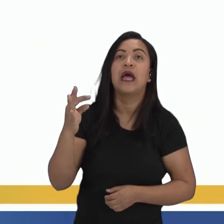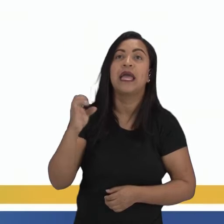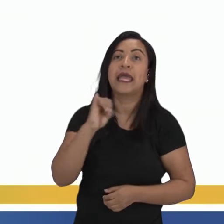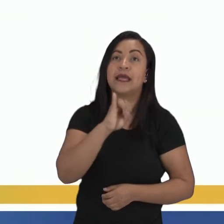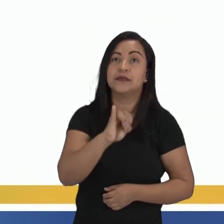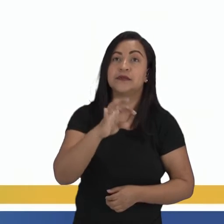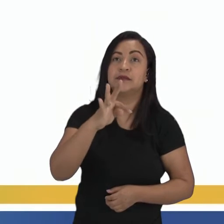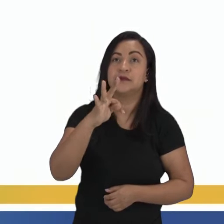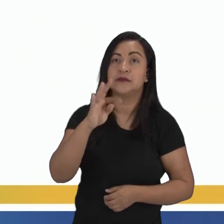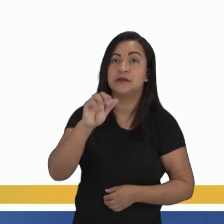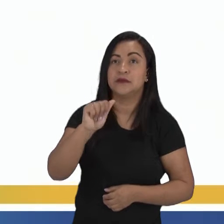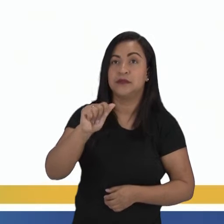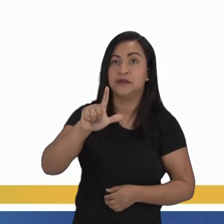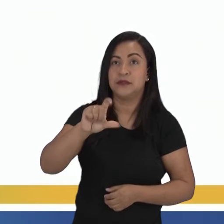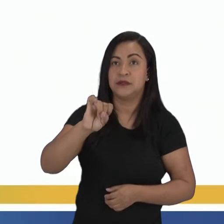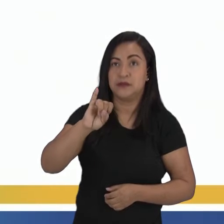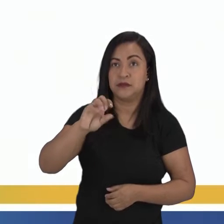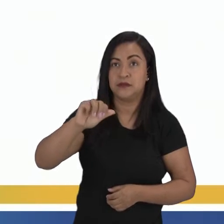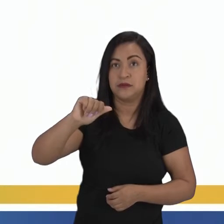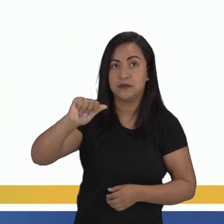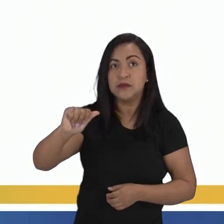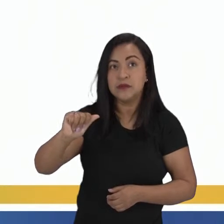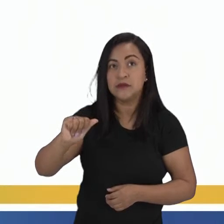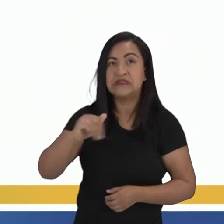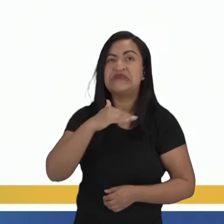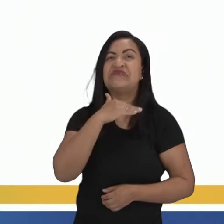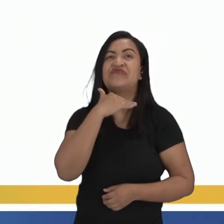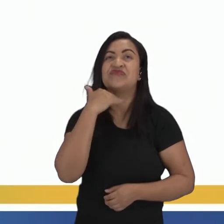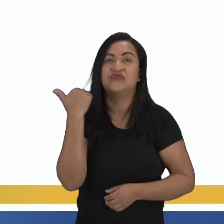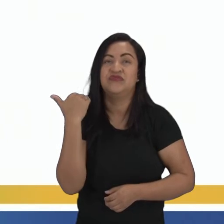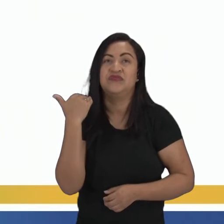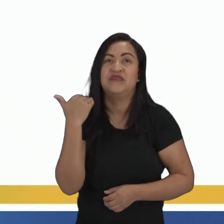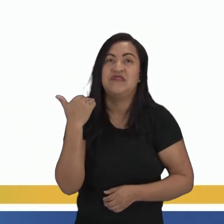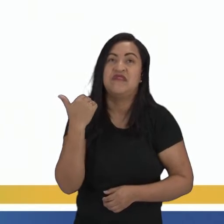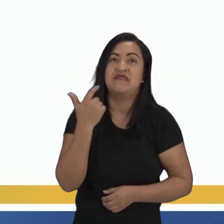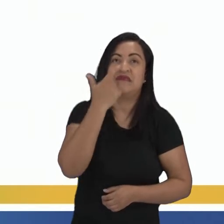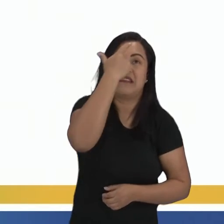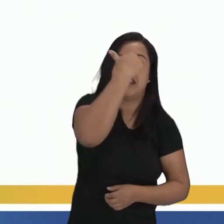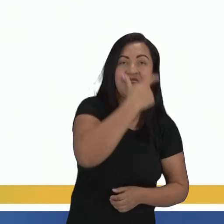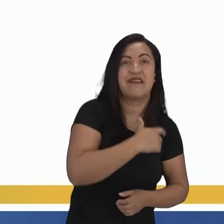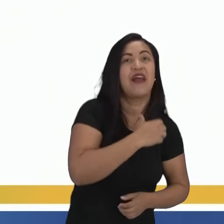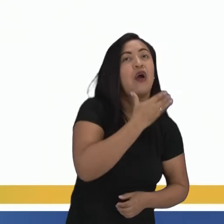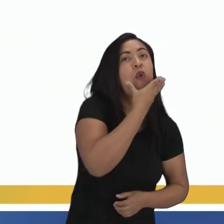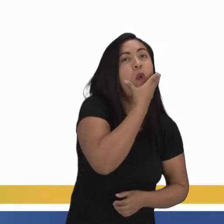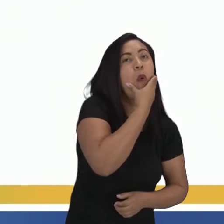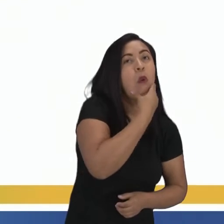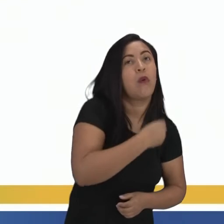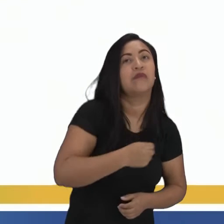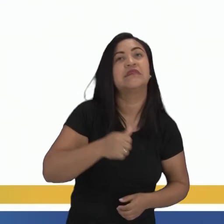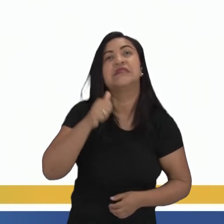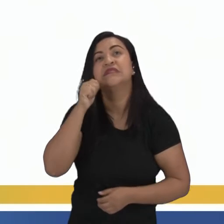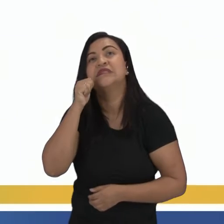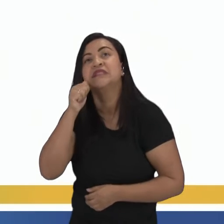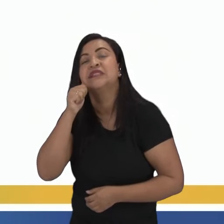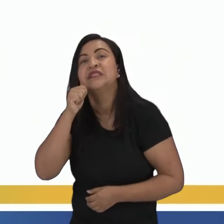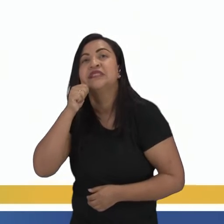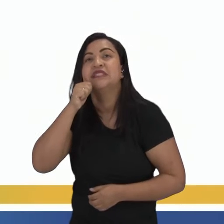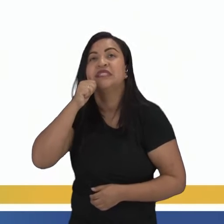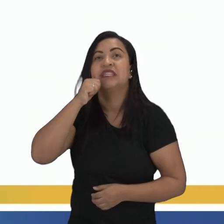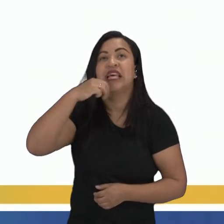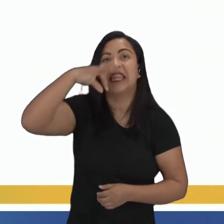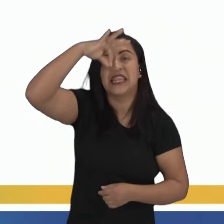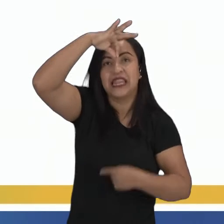mortífera pestilência. Aparência, no começo, tanto em homens como nas mulheres, ou na virilha ou na axila,